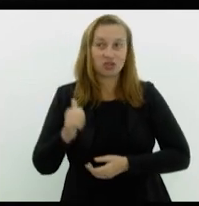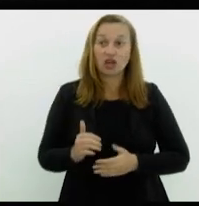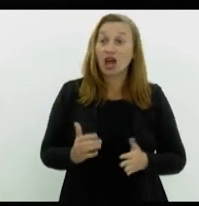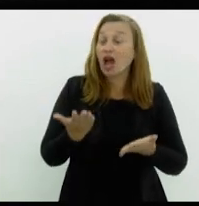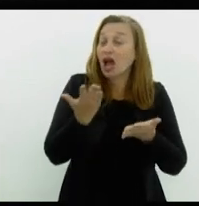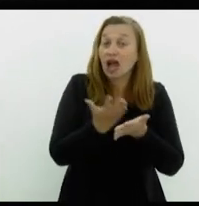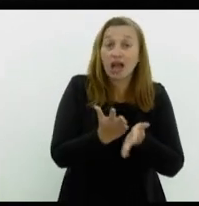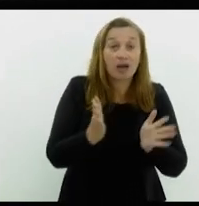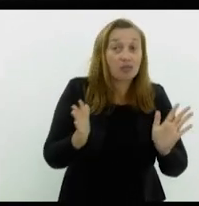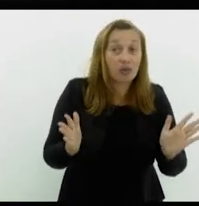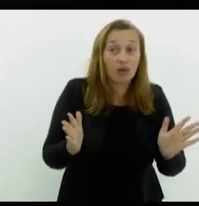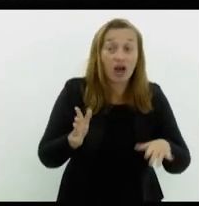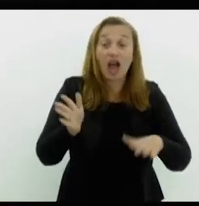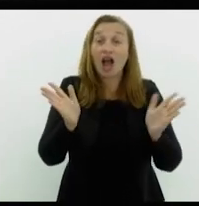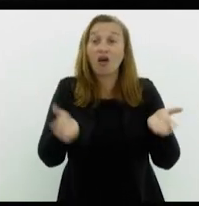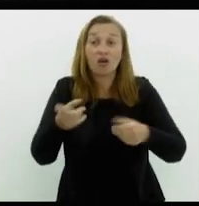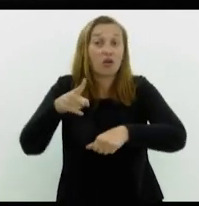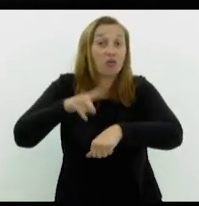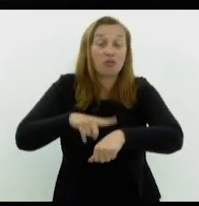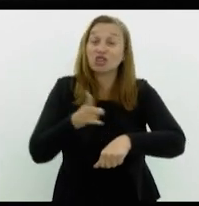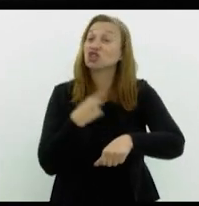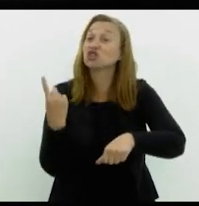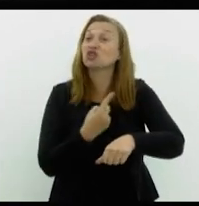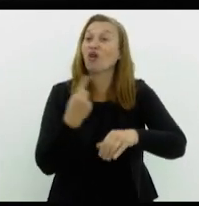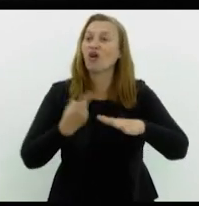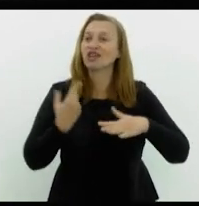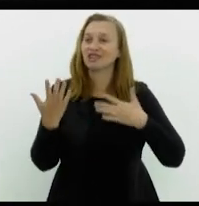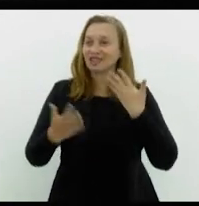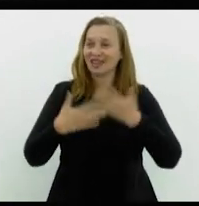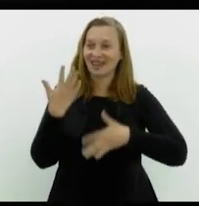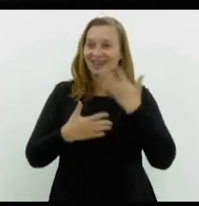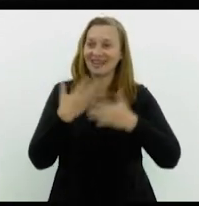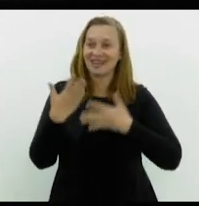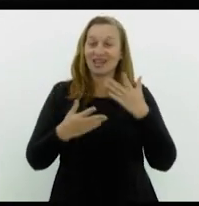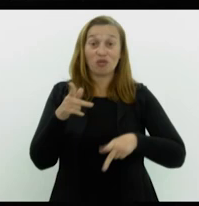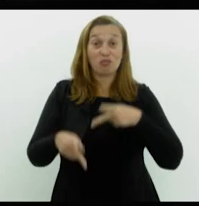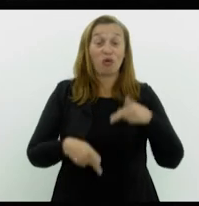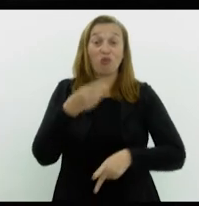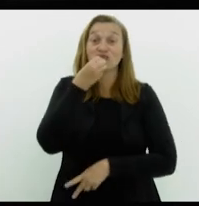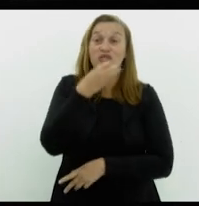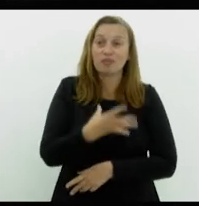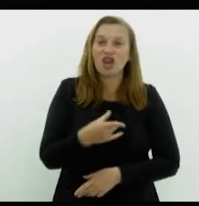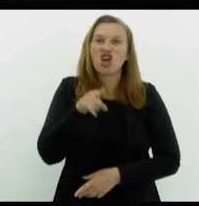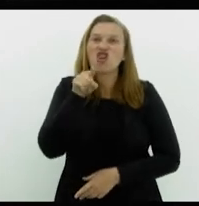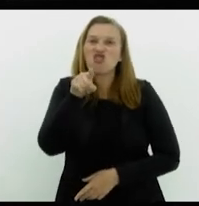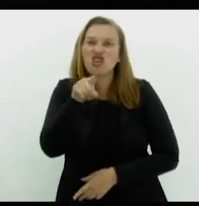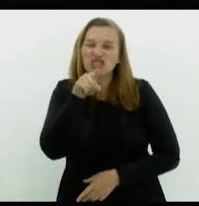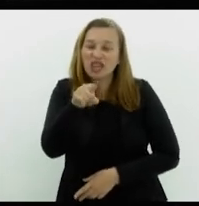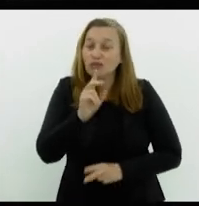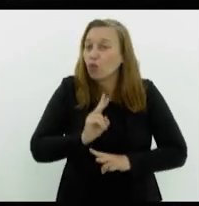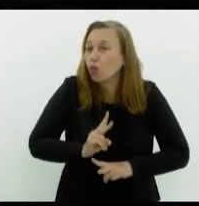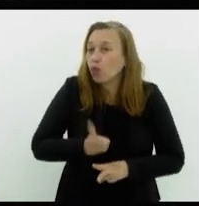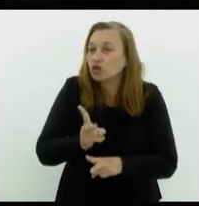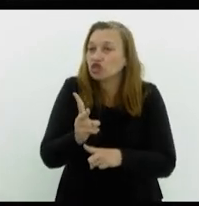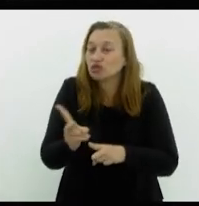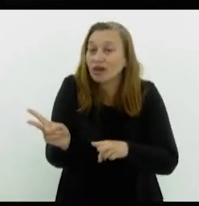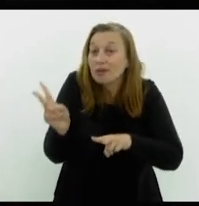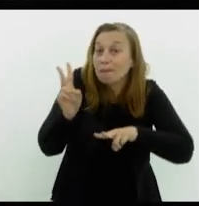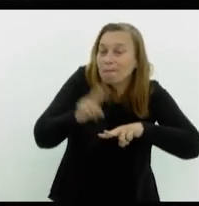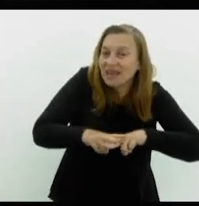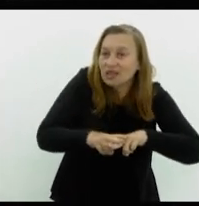Chegou a hora da gente comemorar, a população de bem. Vocês vão continuar